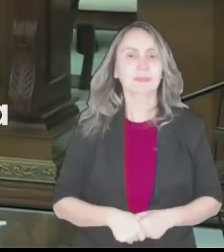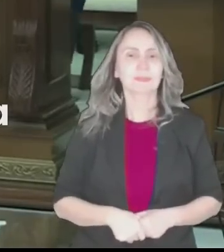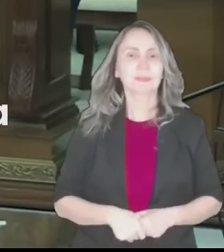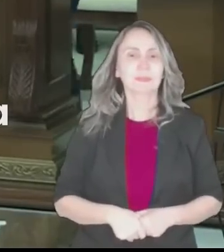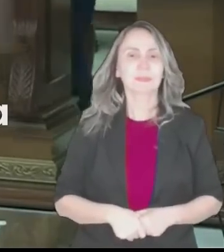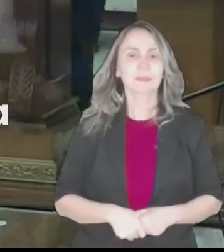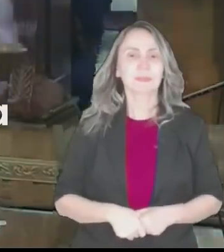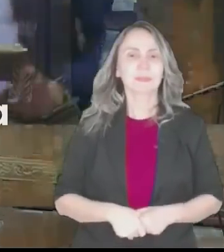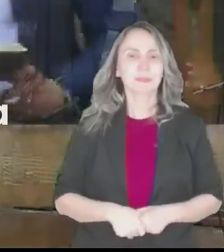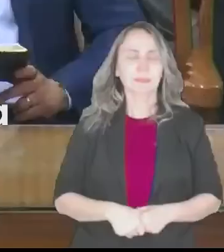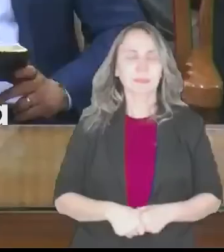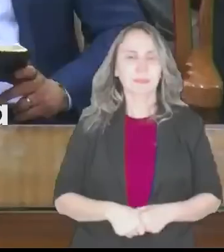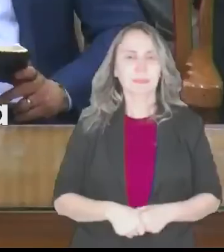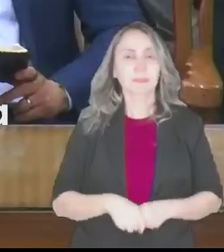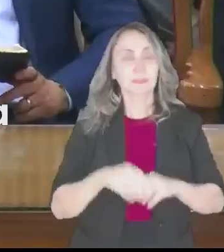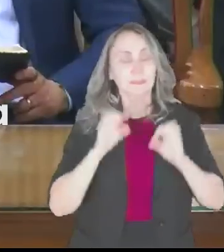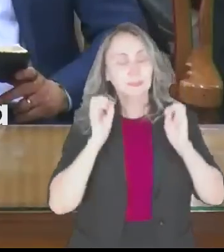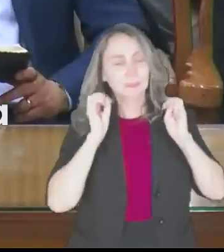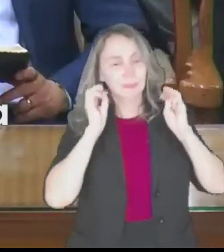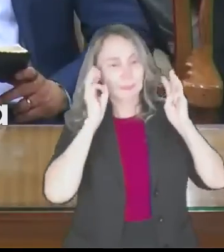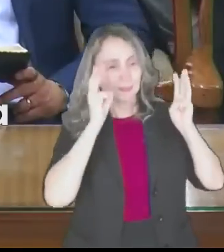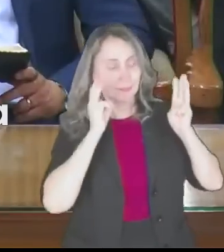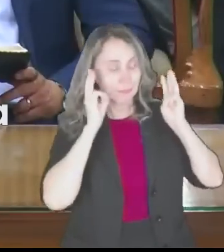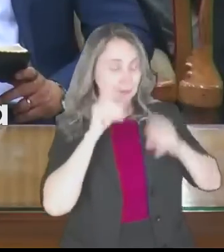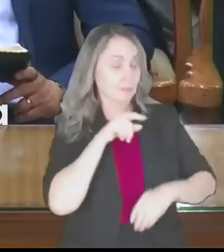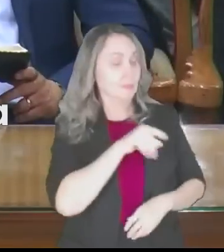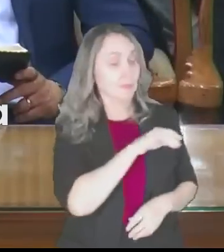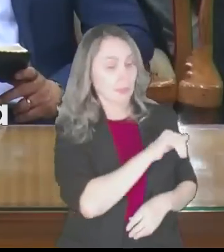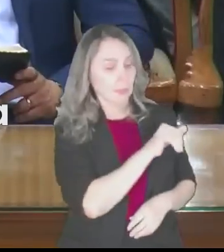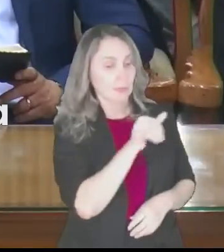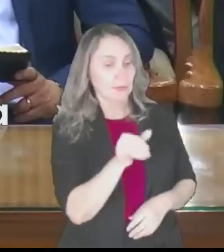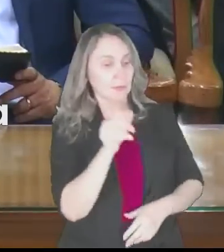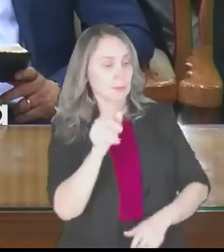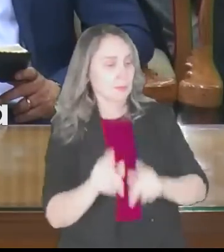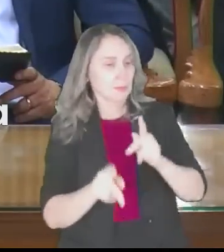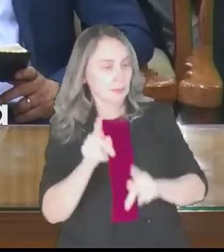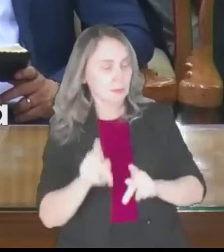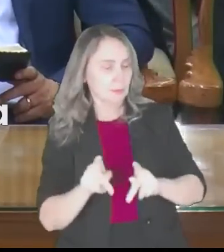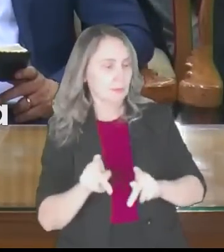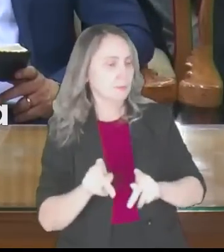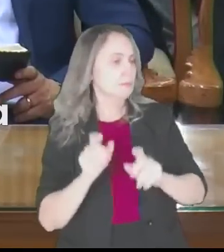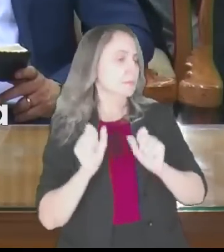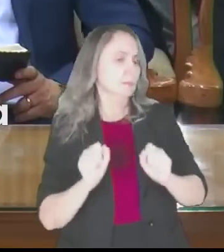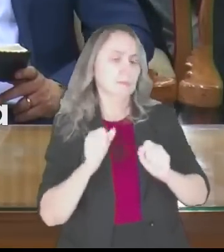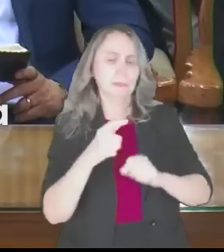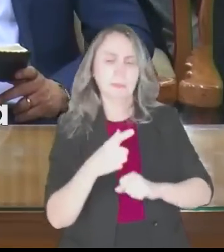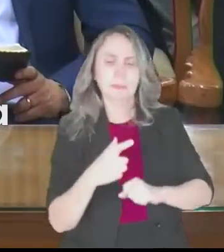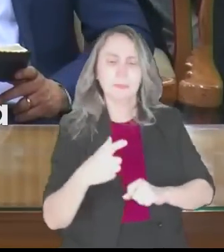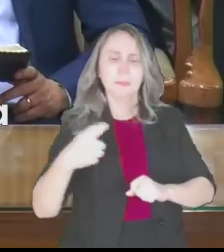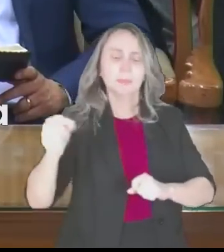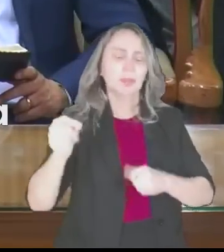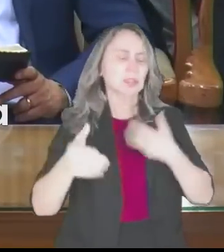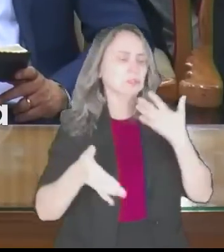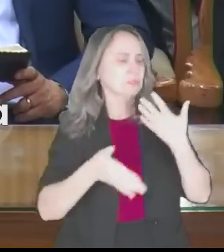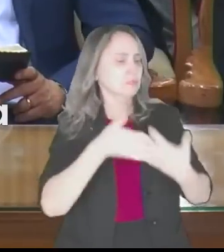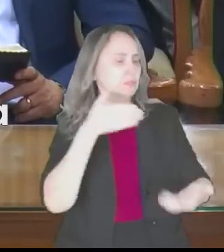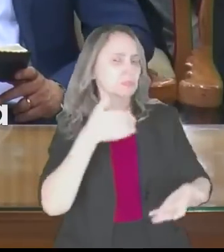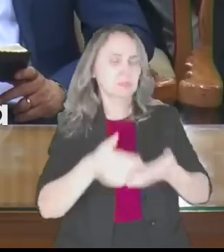Moisés, diga a esse povo que vá para onde eles Vá para as tendas deles,